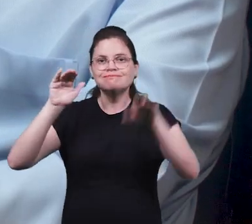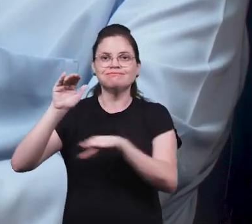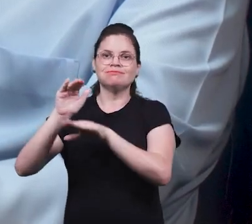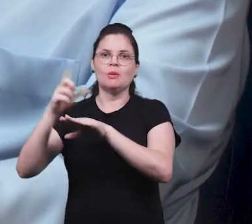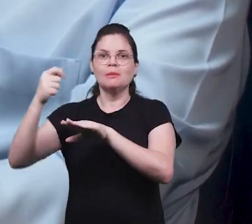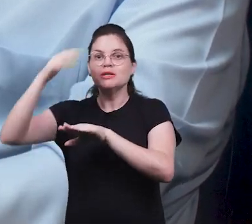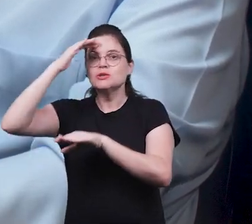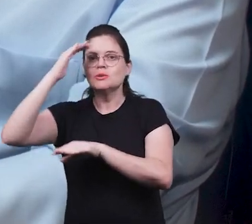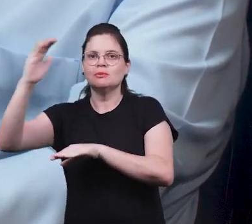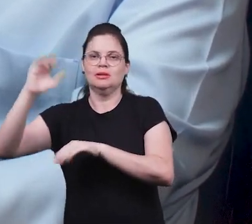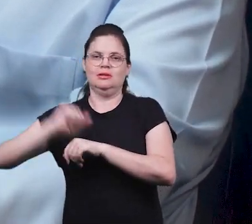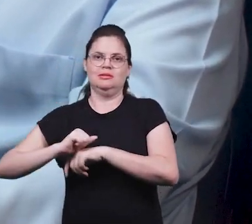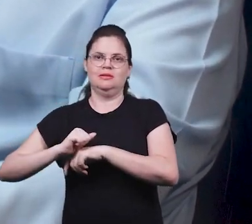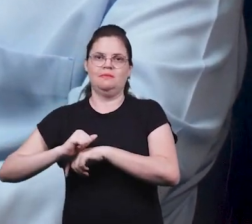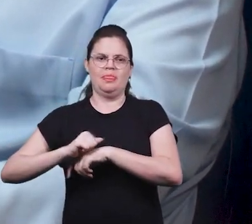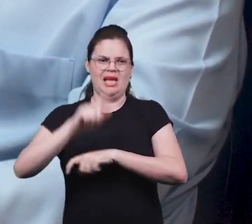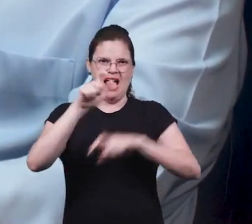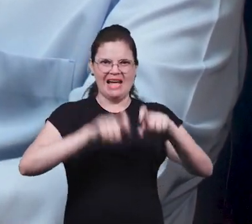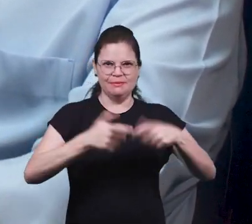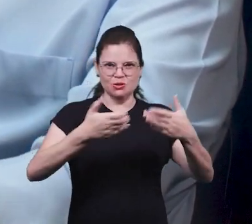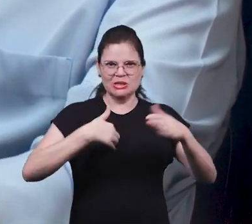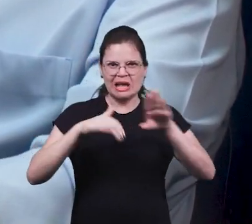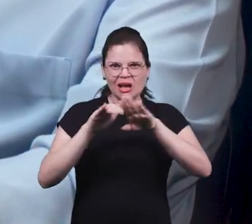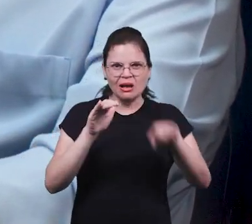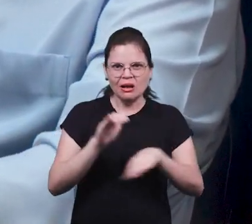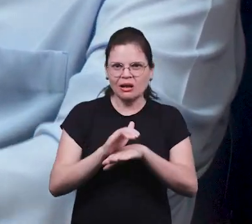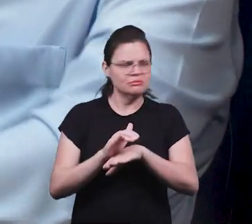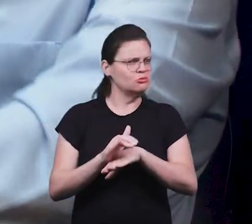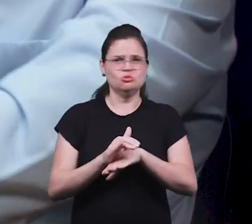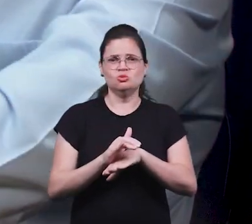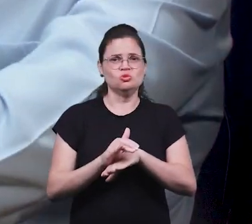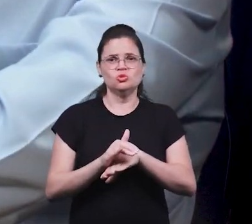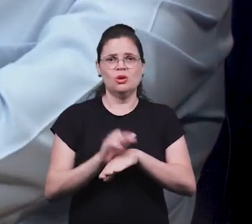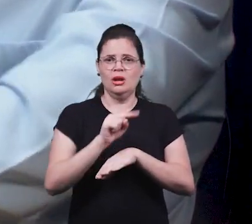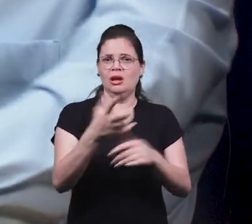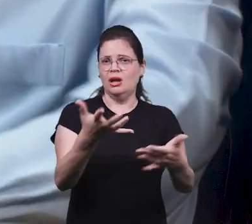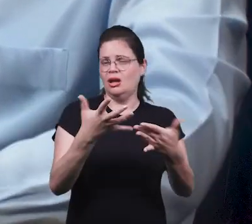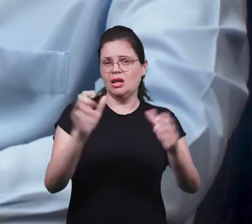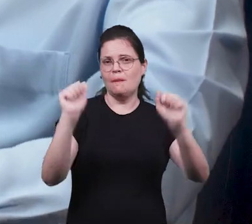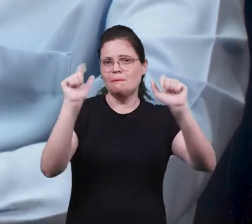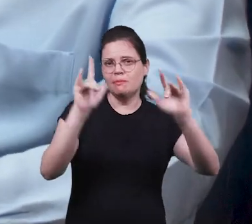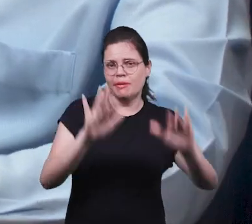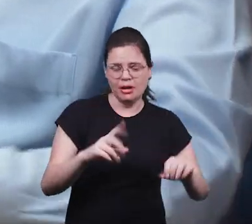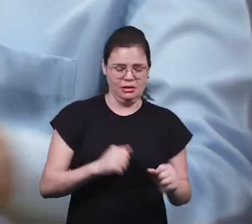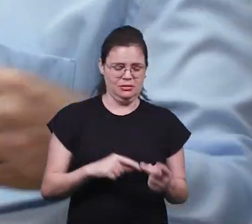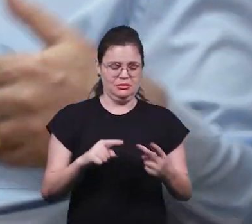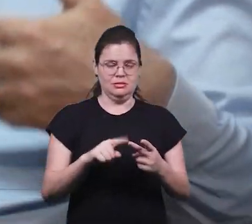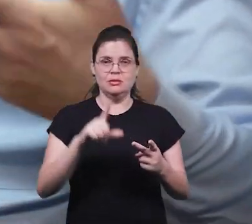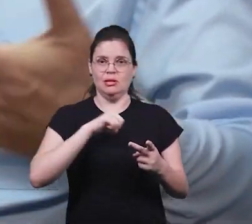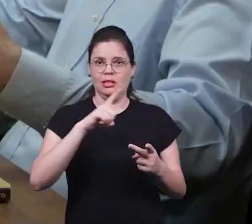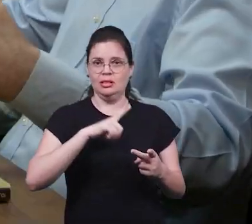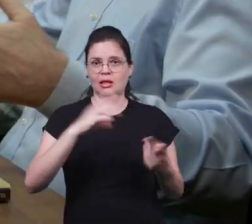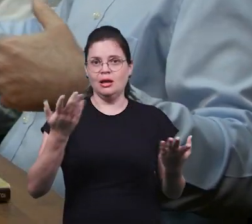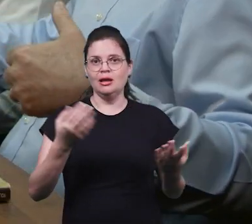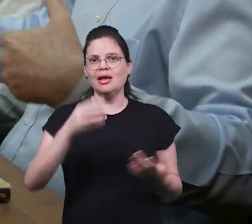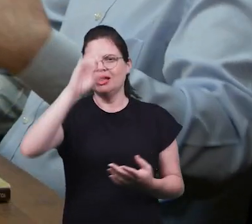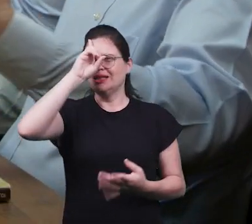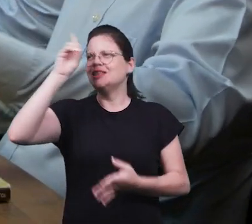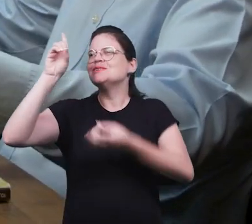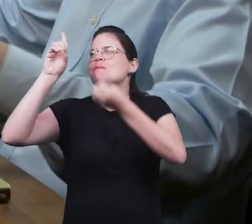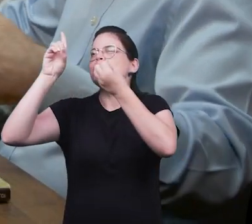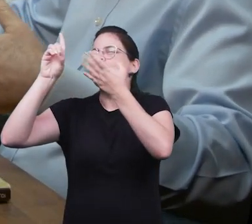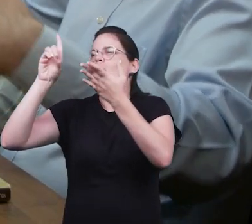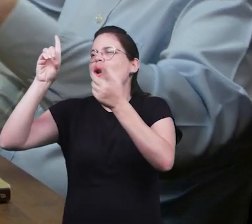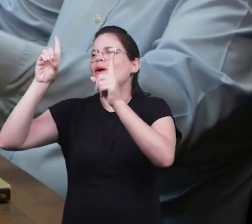quer. Ele quer a bênção, ele quer os benefícios de Deus. Mas Deus não quer negar a si próprio. Deus